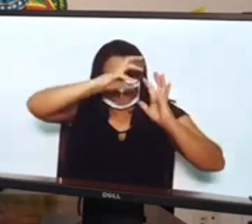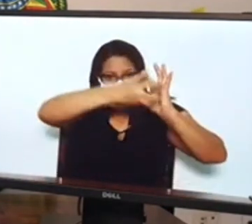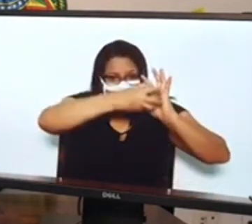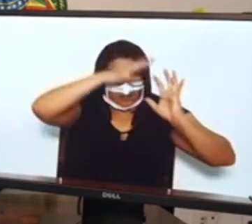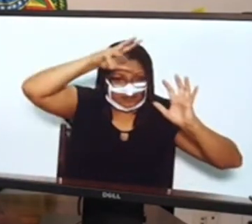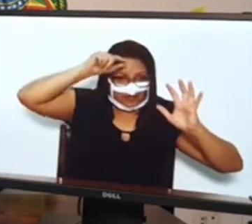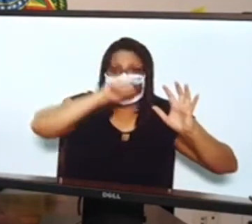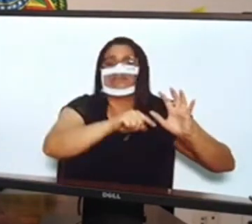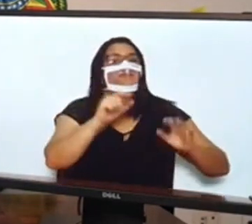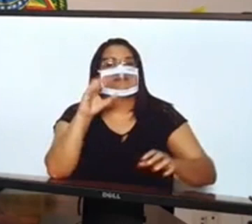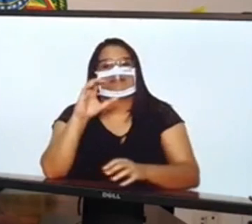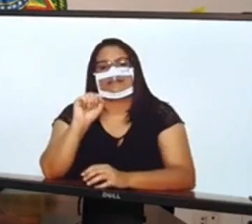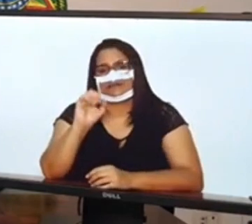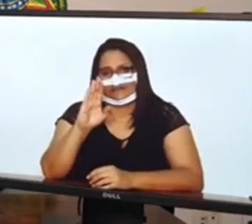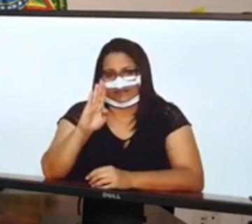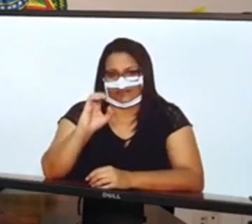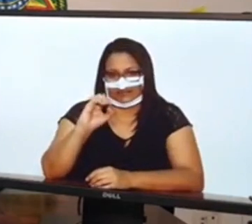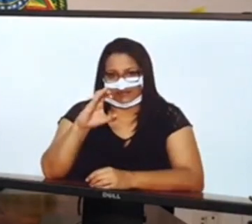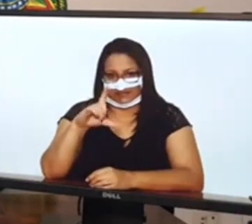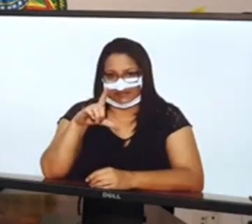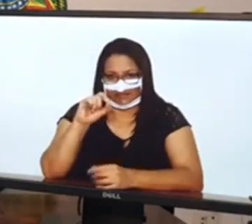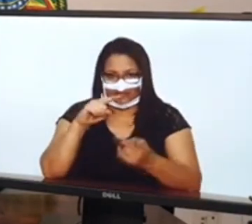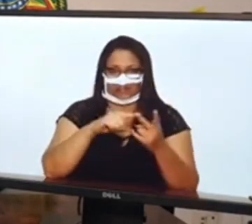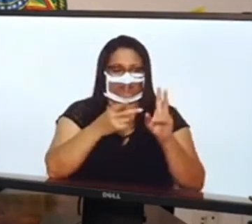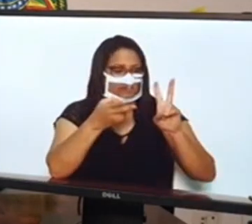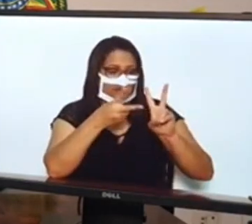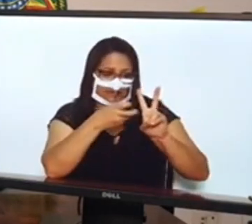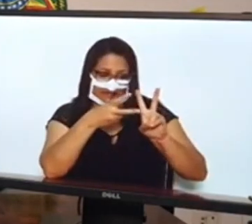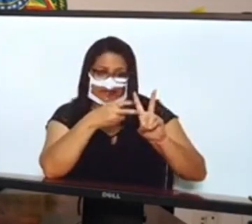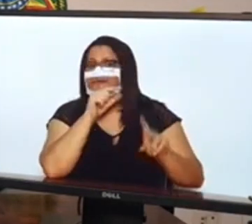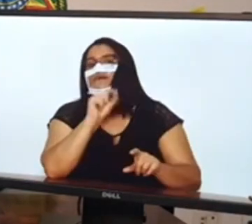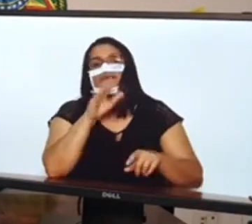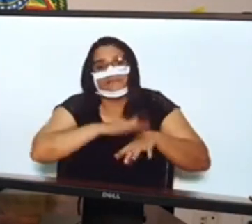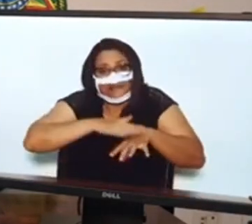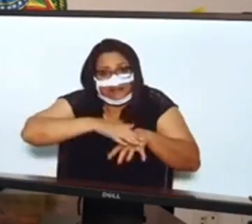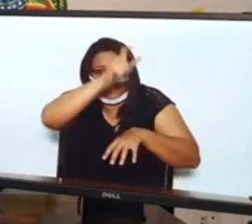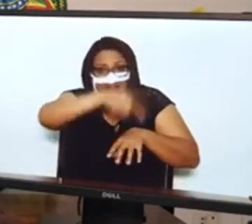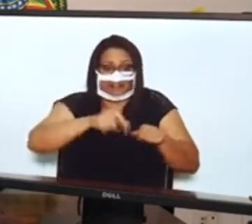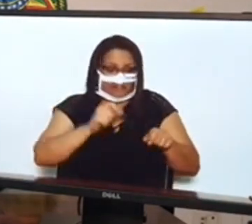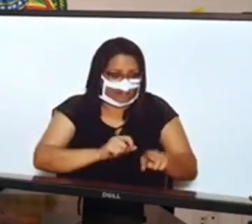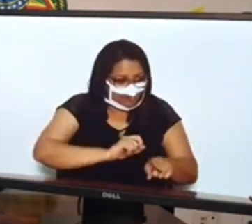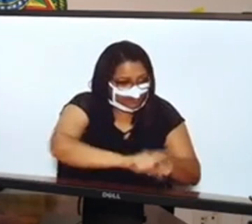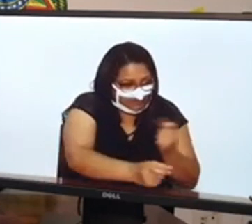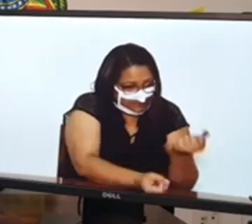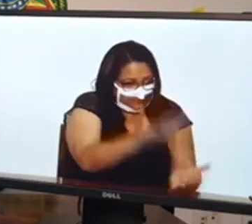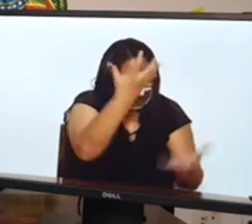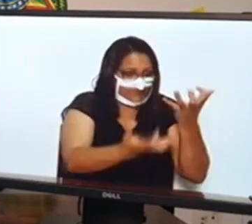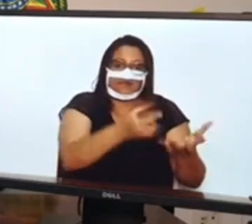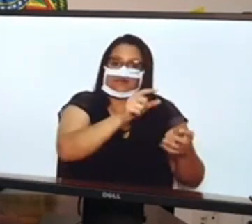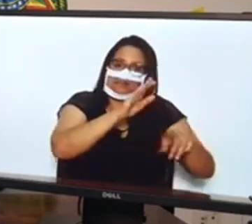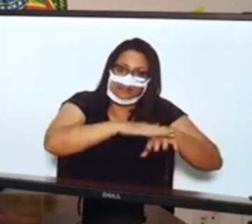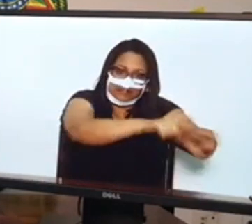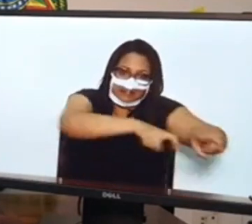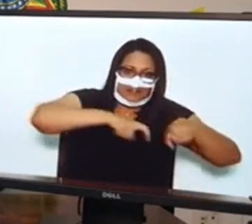quarta-feira de ameaçar o sistema democrático do Brasil com seus frequentes ataques ao Supremo Tribunal Federal e ao sistema eleitoral